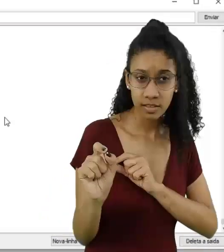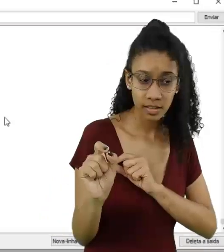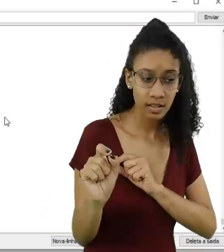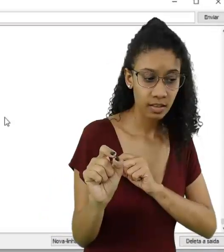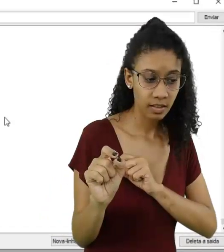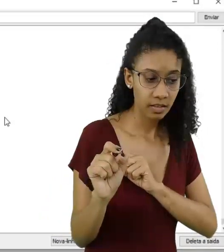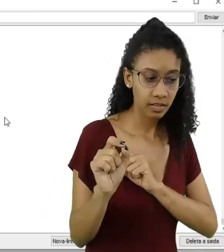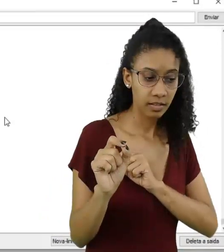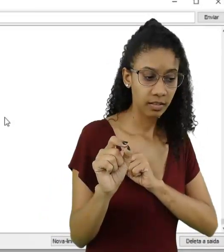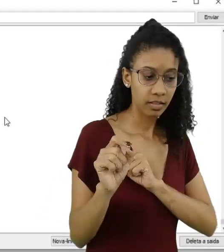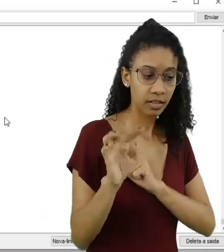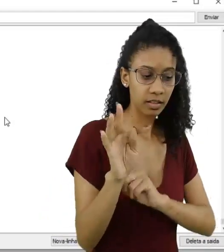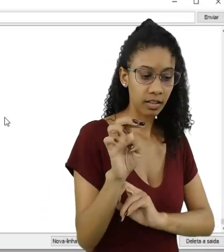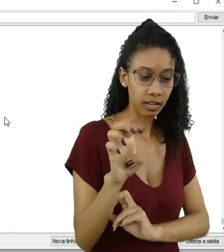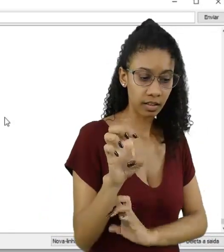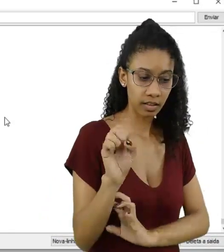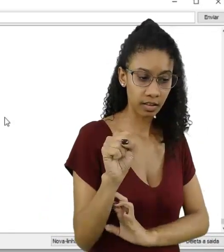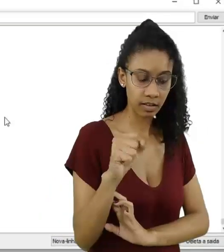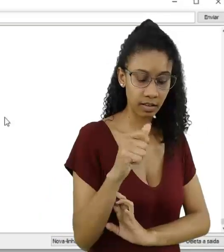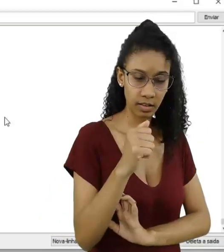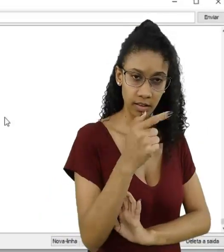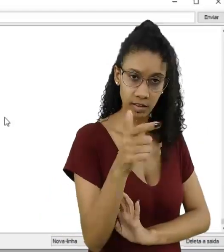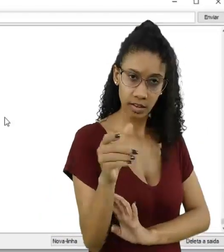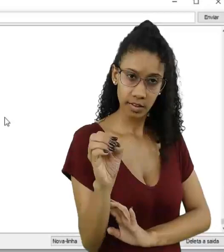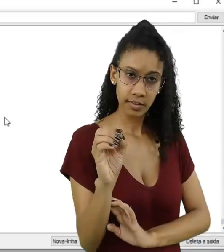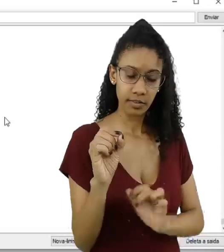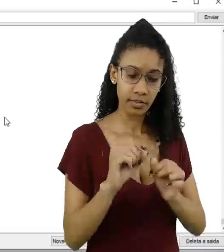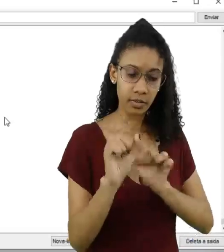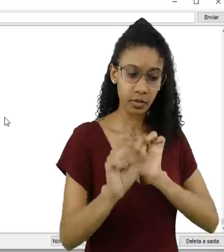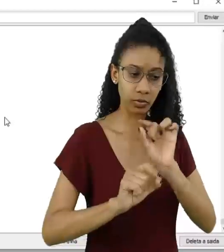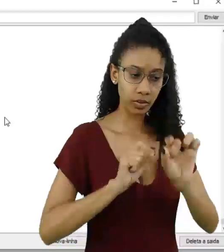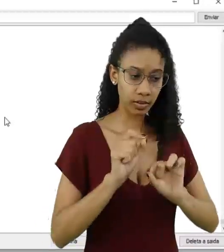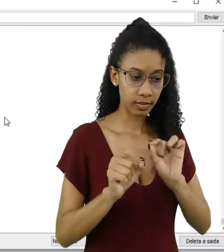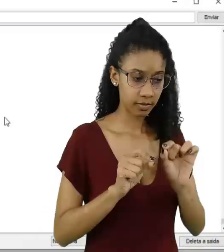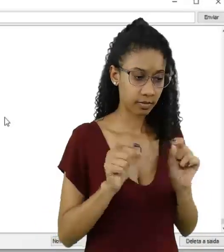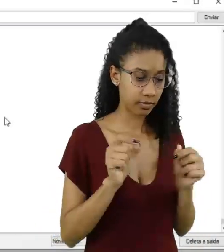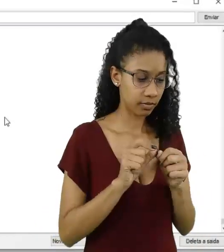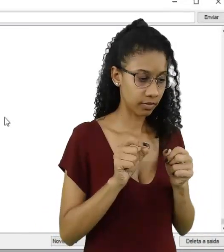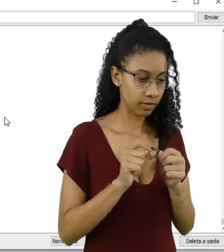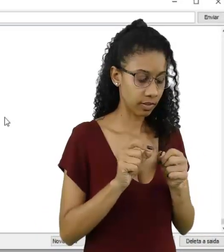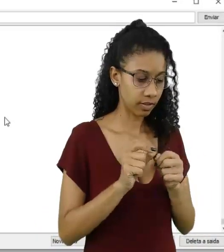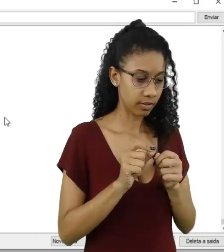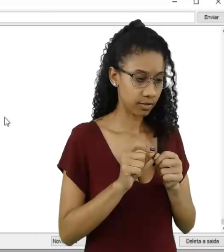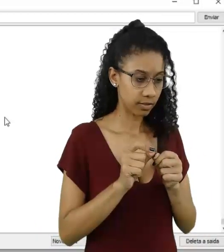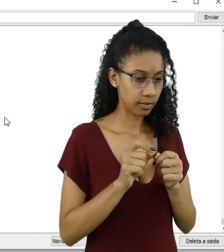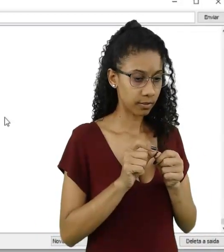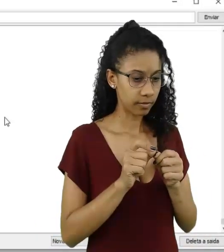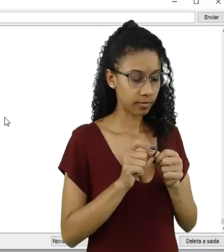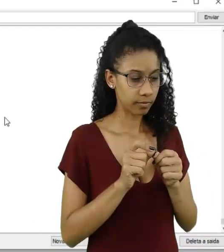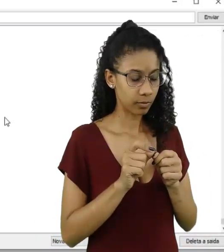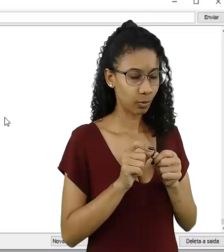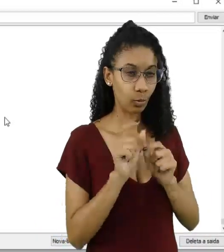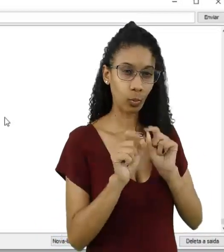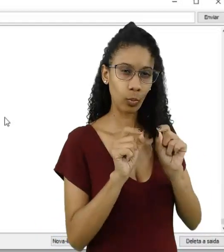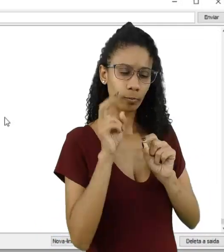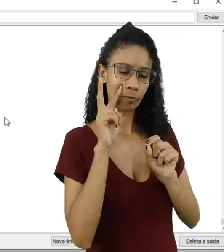circuito divisor de tensão, e vai utilizar ela para fazer a medida